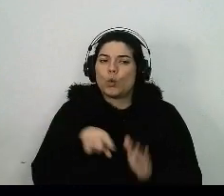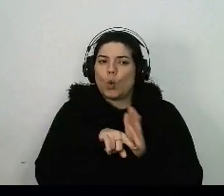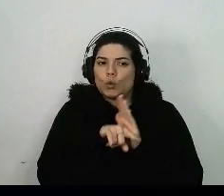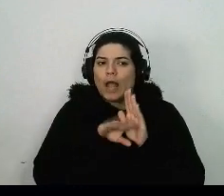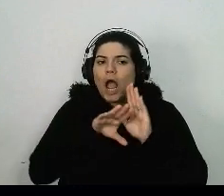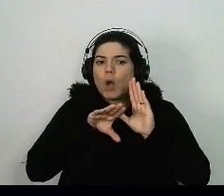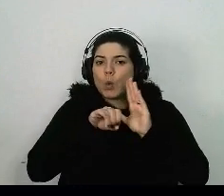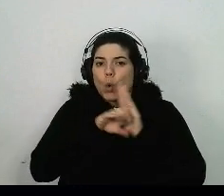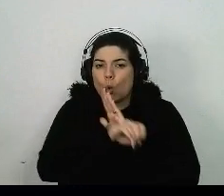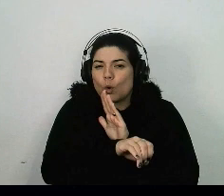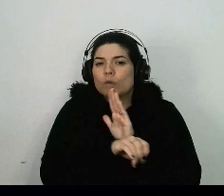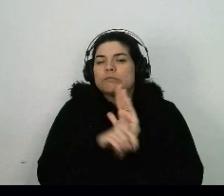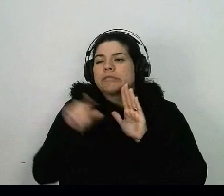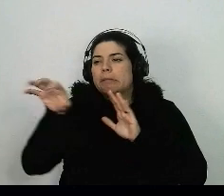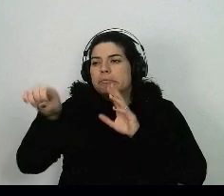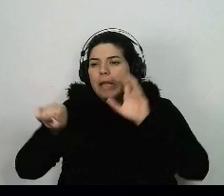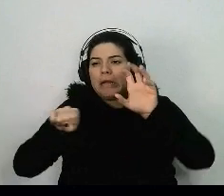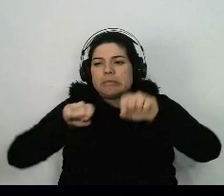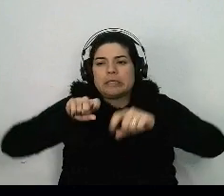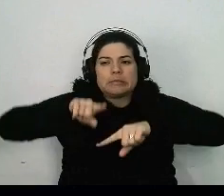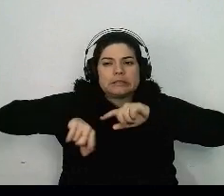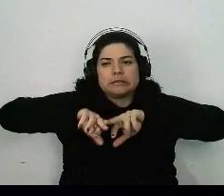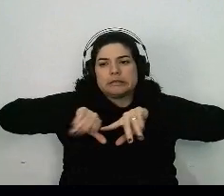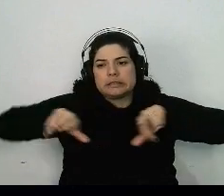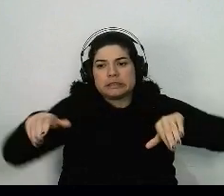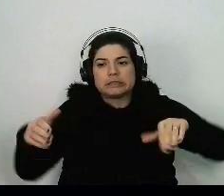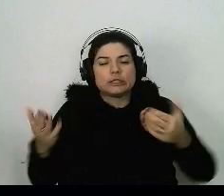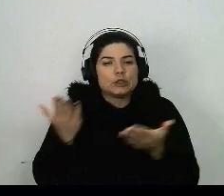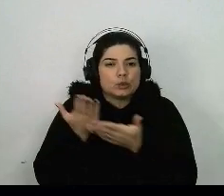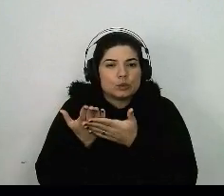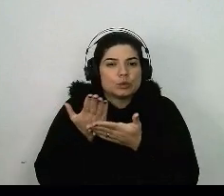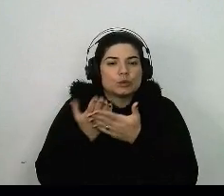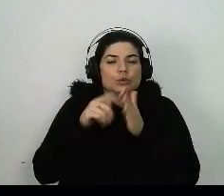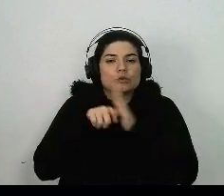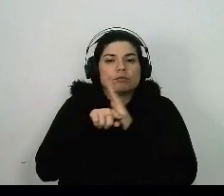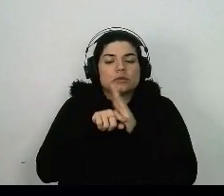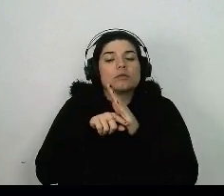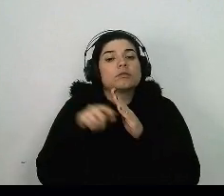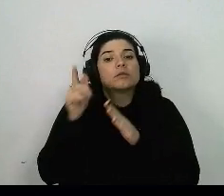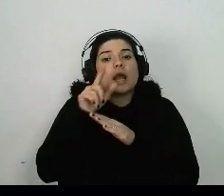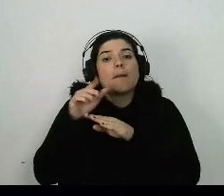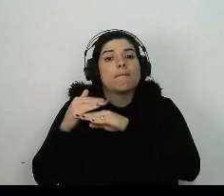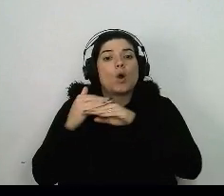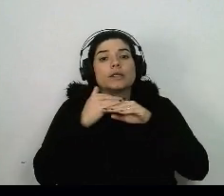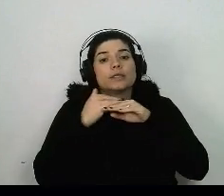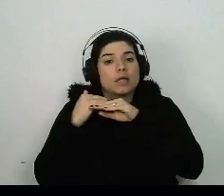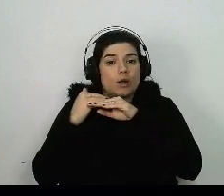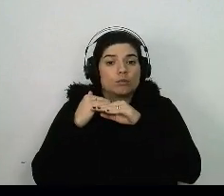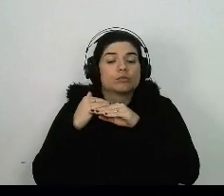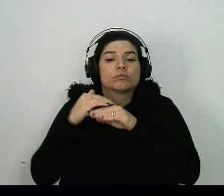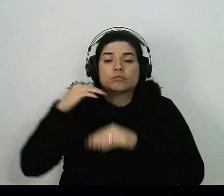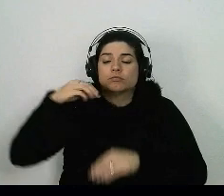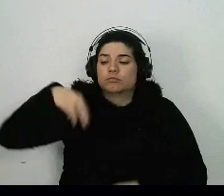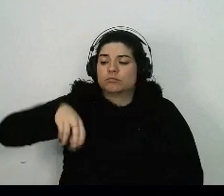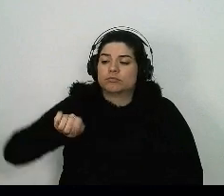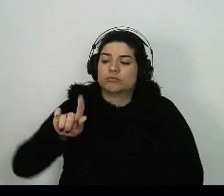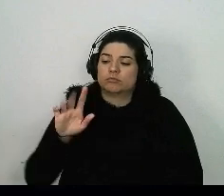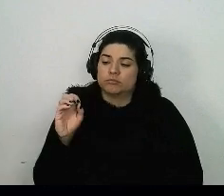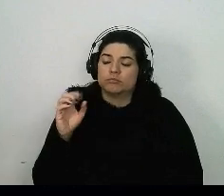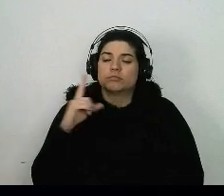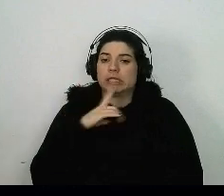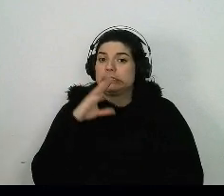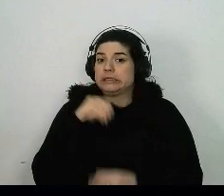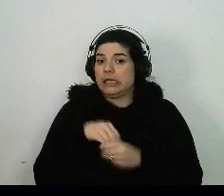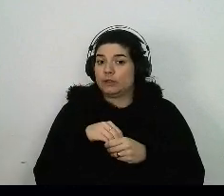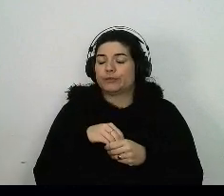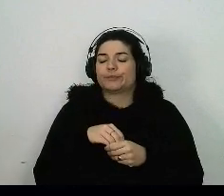pega material daqui, pega material dali e bora lá. Chegamos a uns padrões de modelagem que tem dentro da própria MongoDB. Então, a gente tem